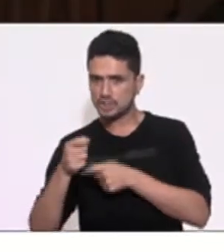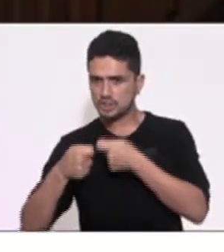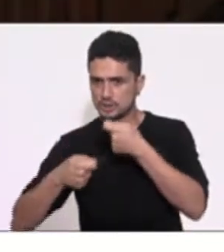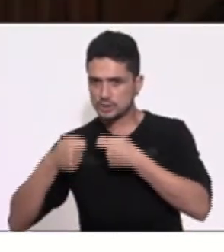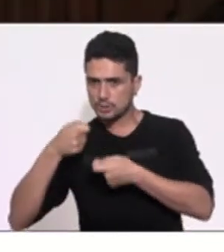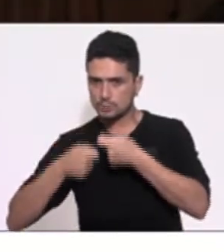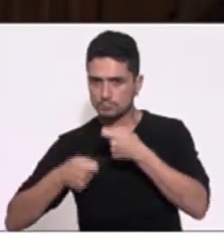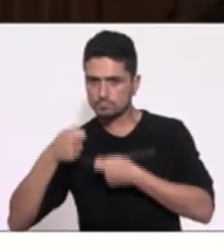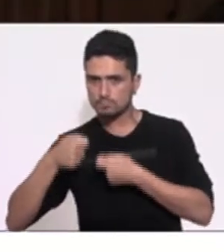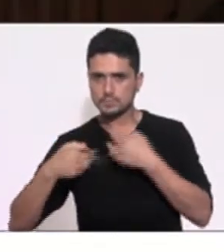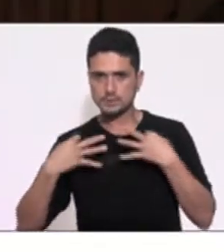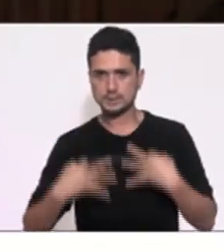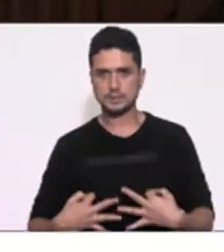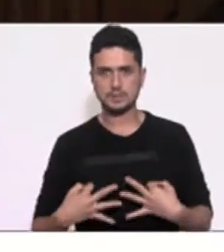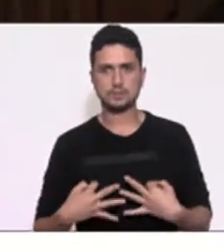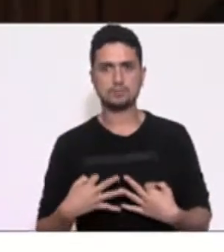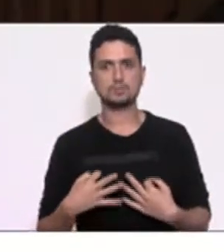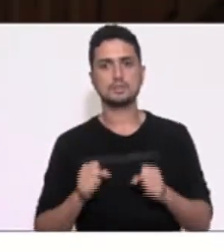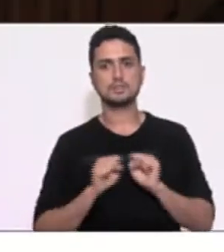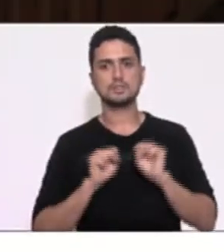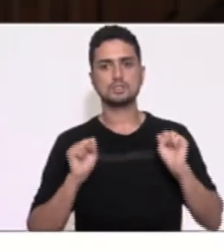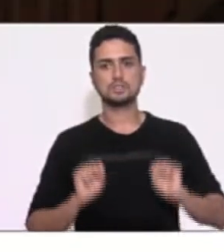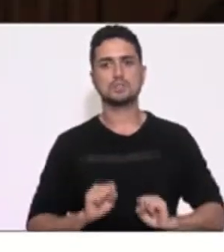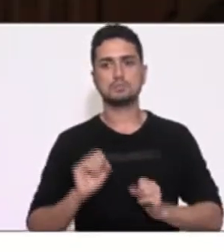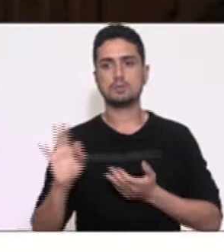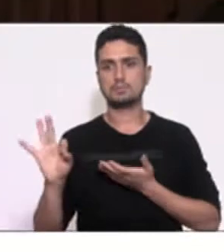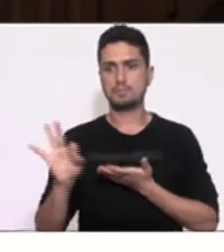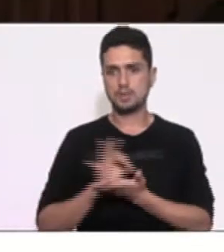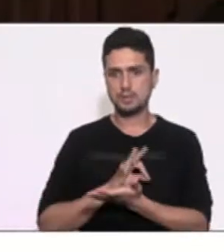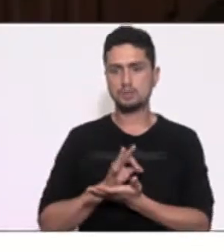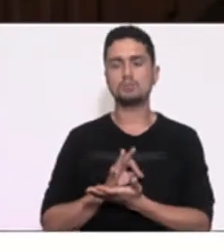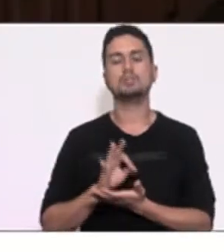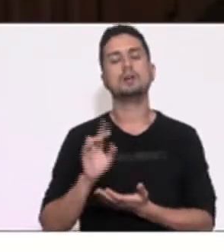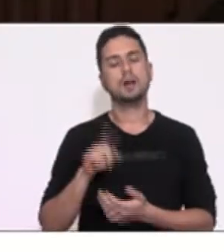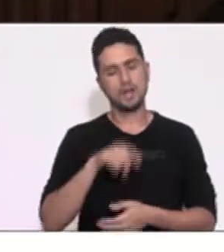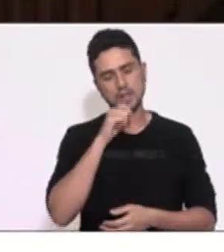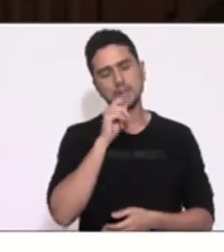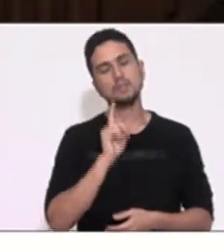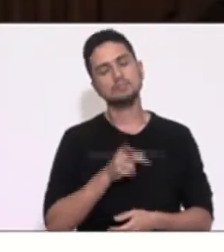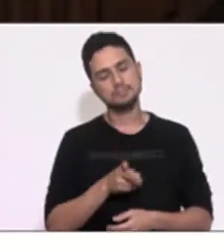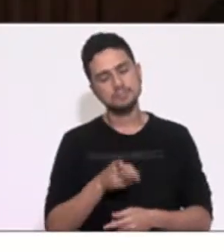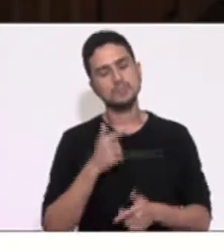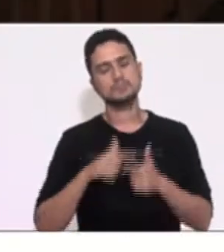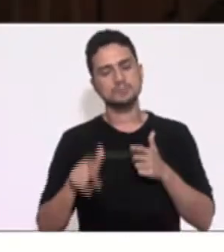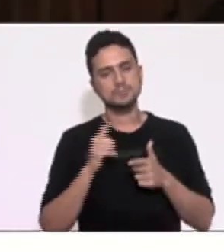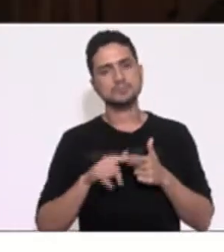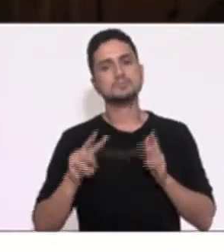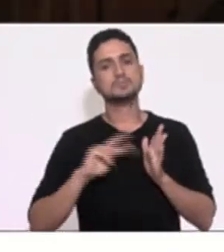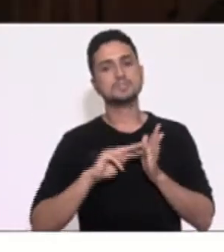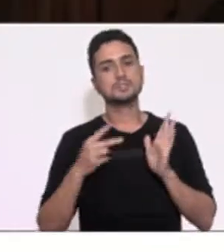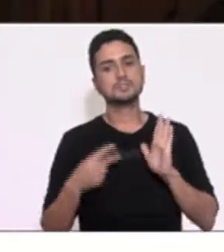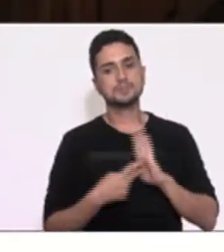a gestão do sistema de matrícula, ainda é um problema, porque isso quer dizer